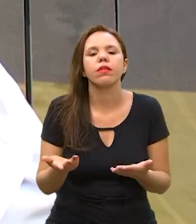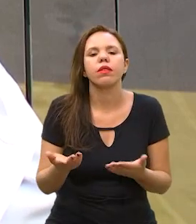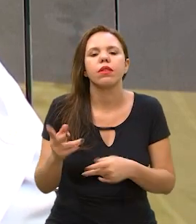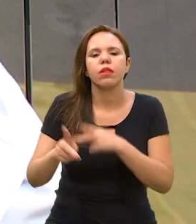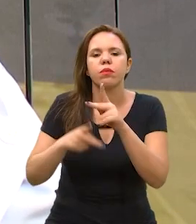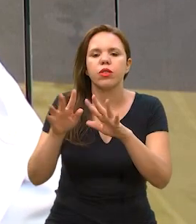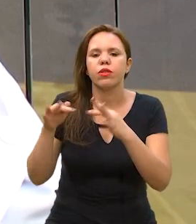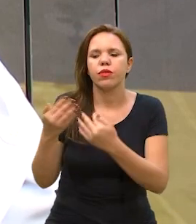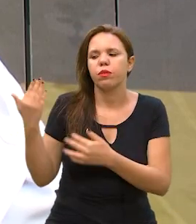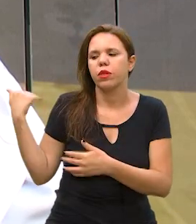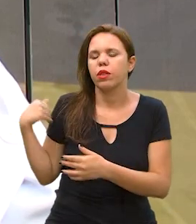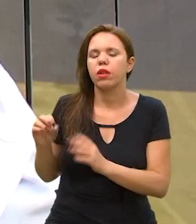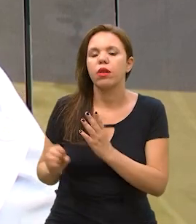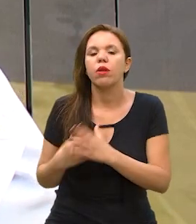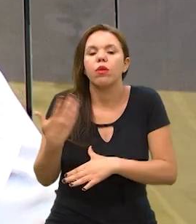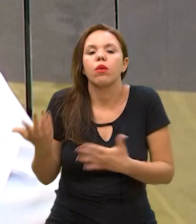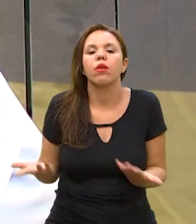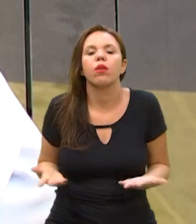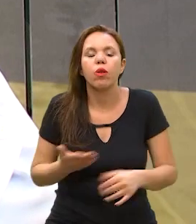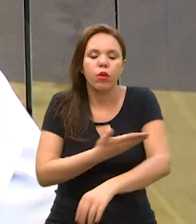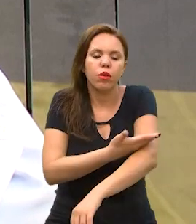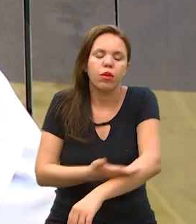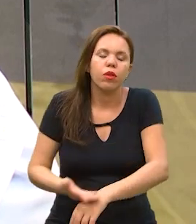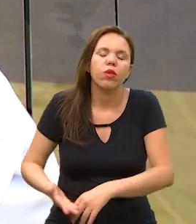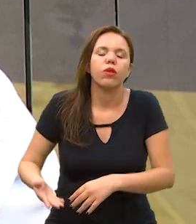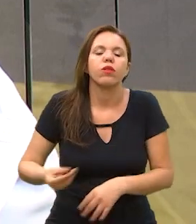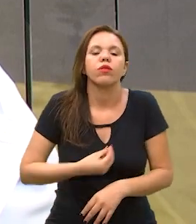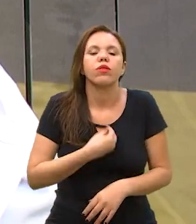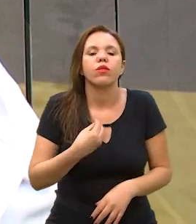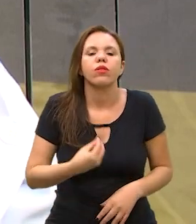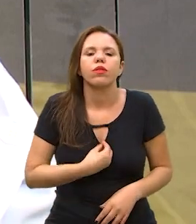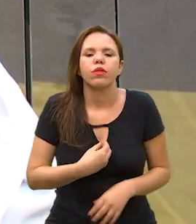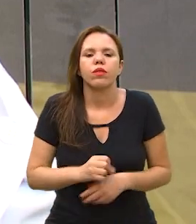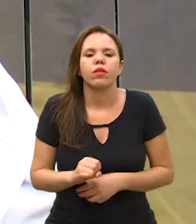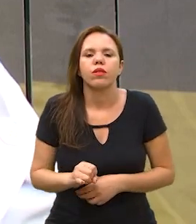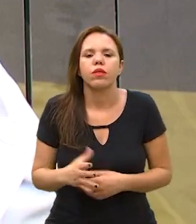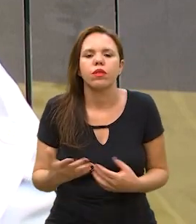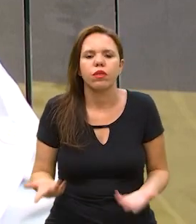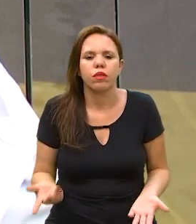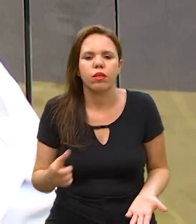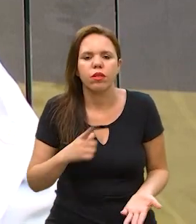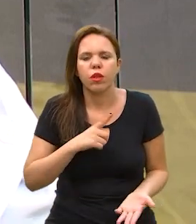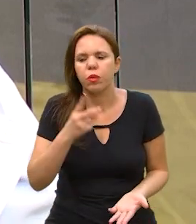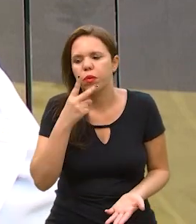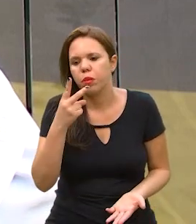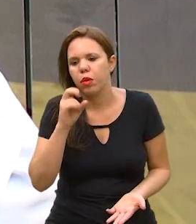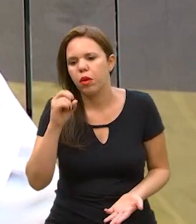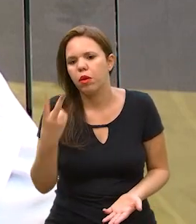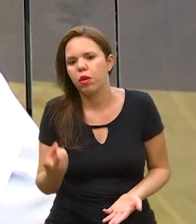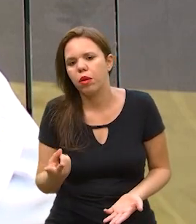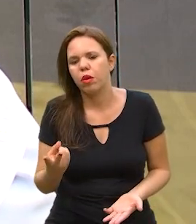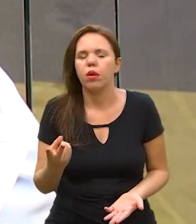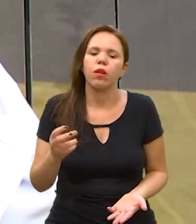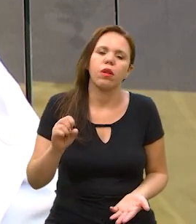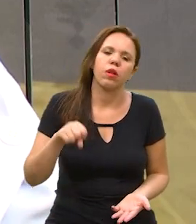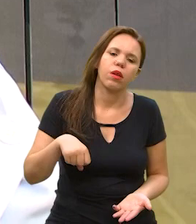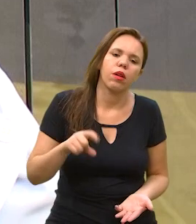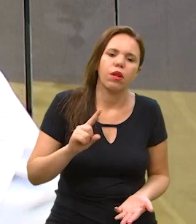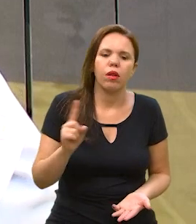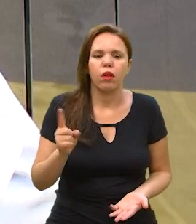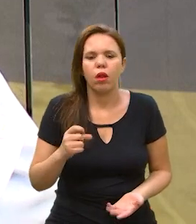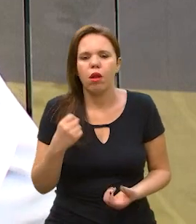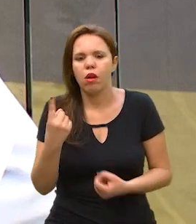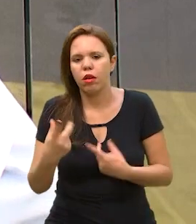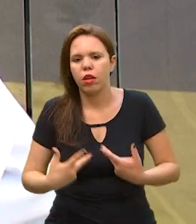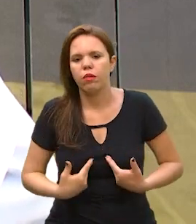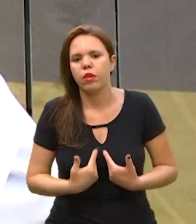antecedentes do paciente. Quais são os hábitos de vida, se é tabagista, não é tabagista, se já passou por